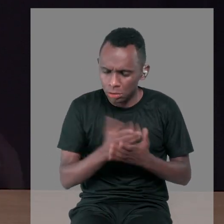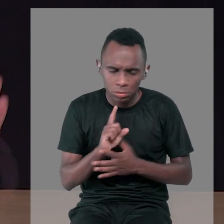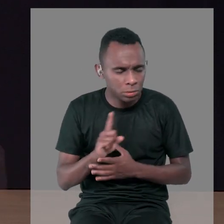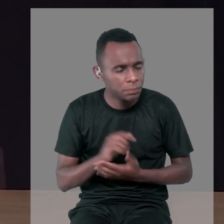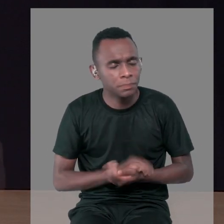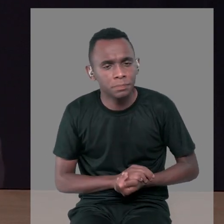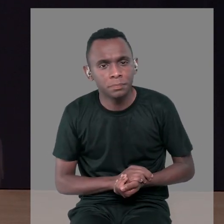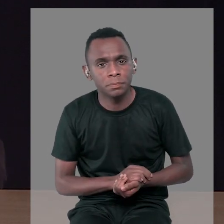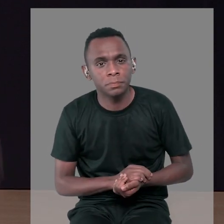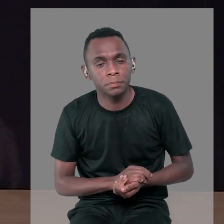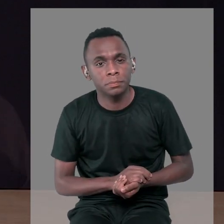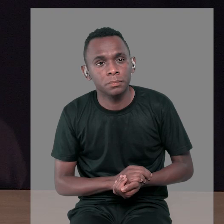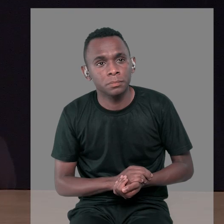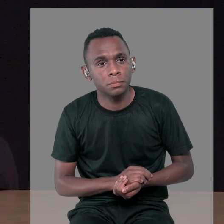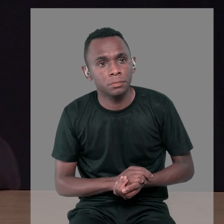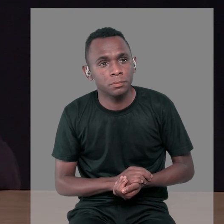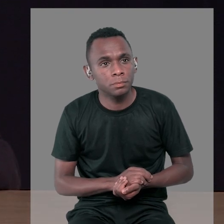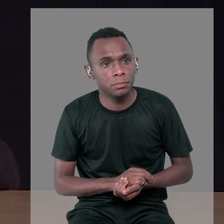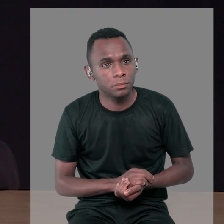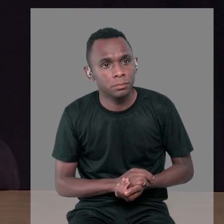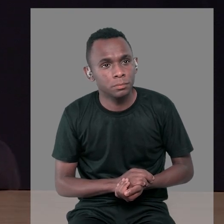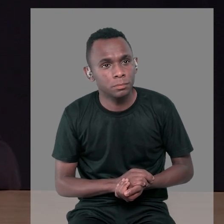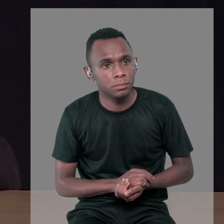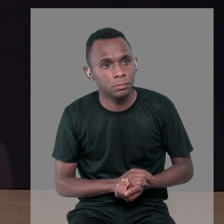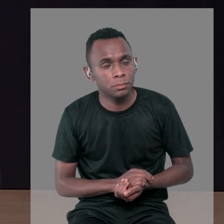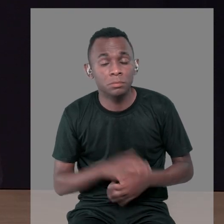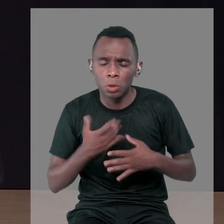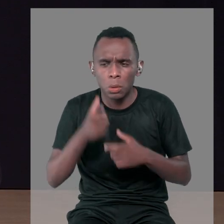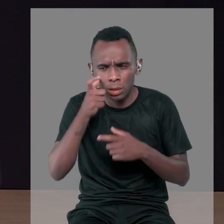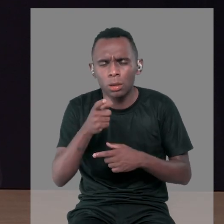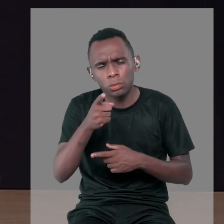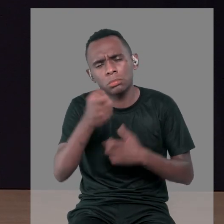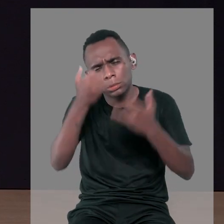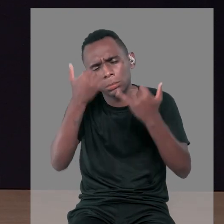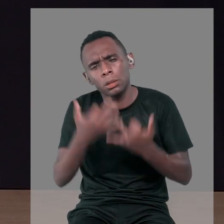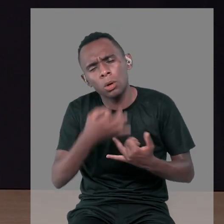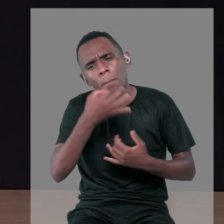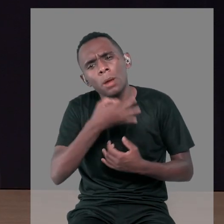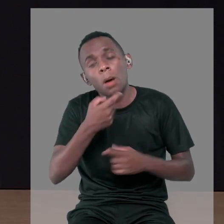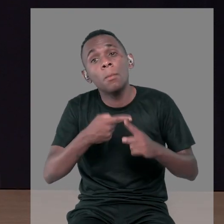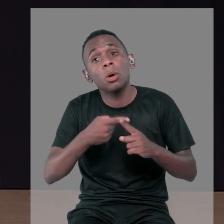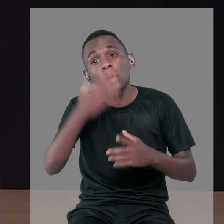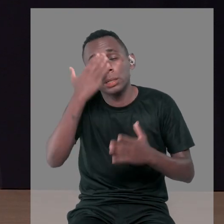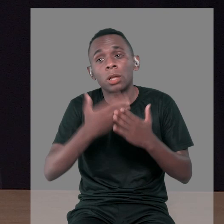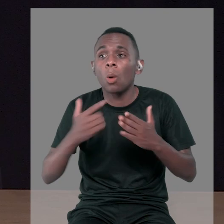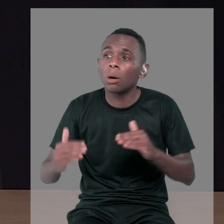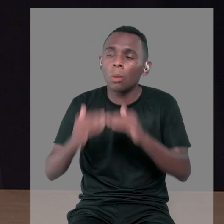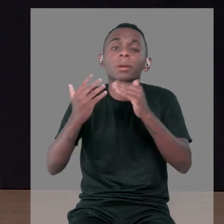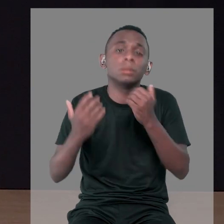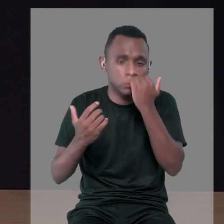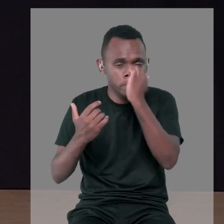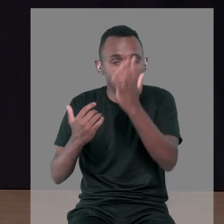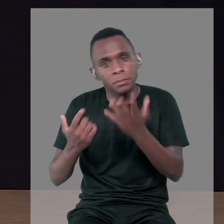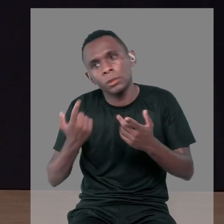Então, eu acho que é muito interessante a sua colocação, porque eu acho que há uma combinação aí. E também a gente não pode